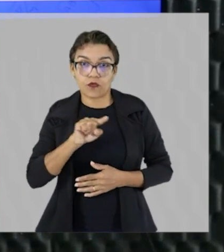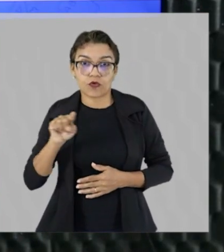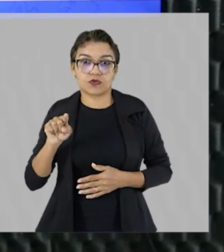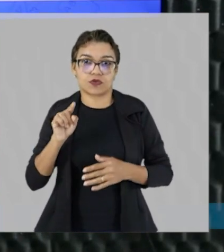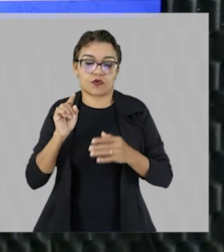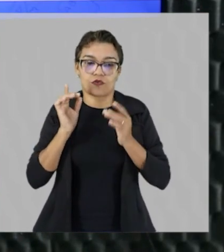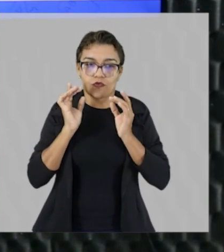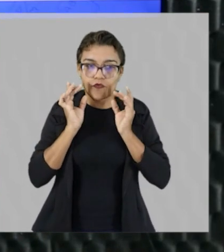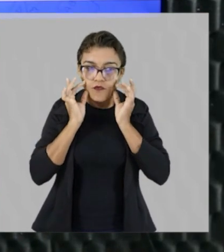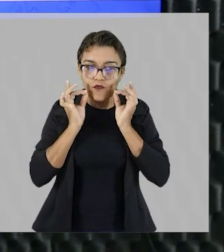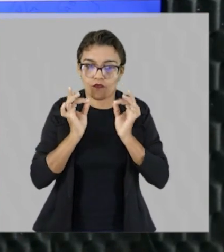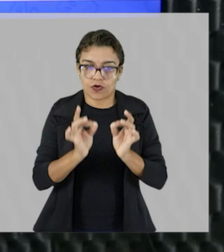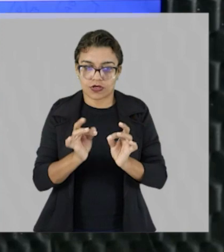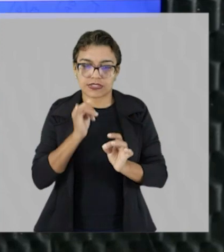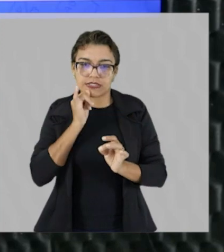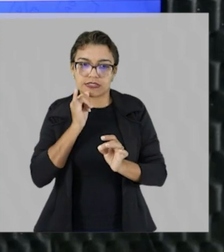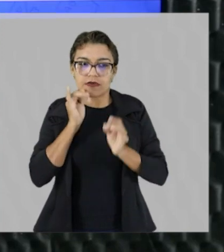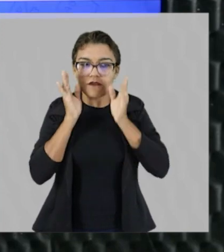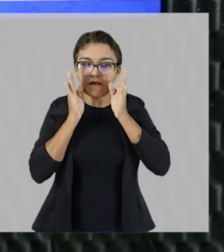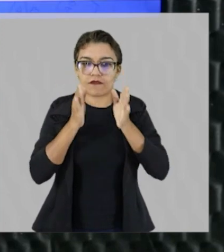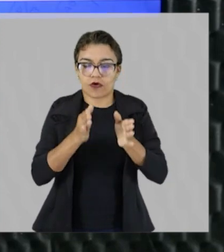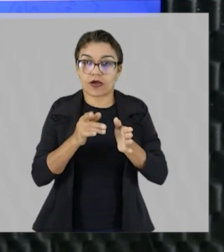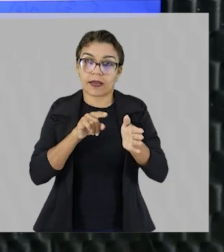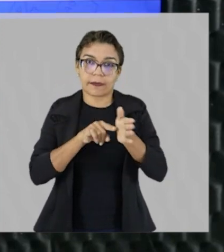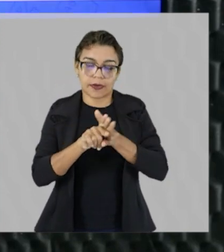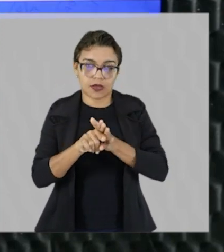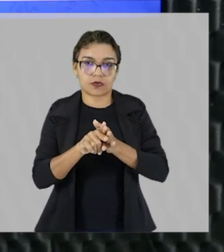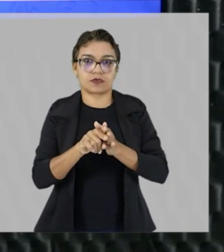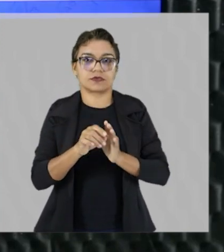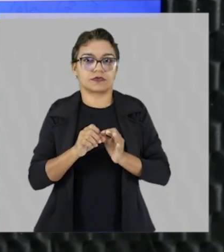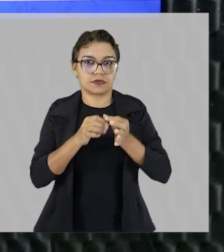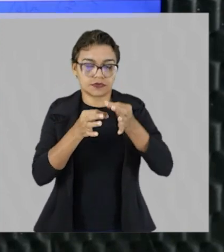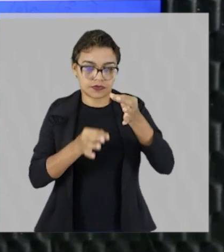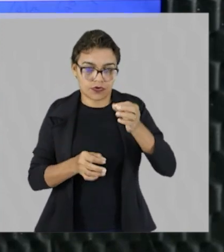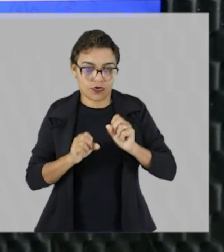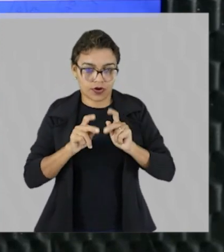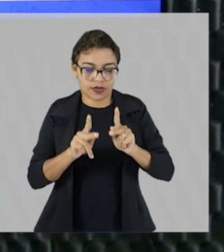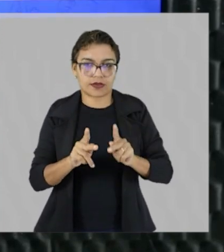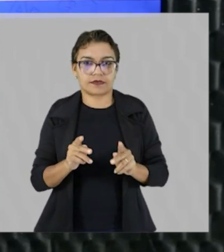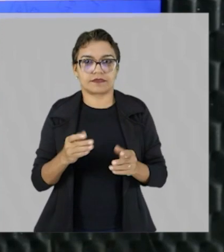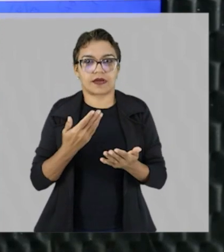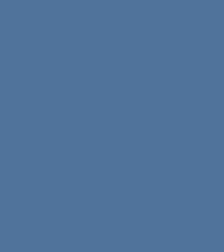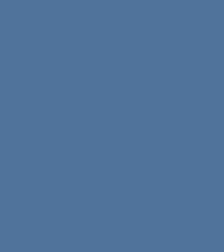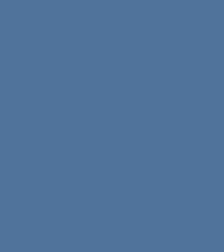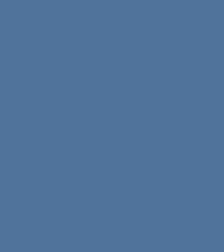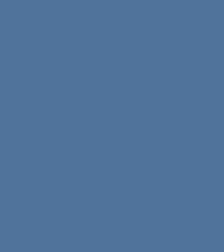na questão, no enunciado, e vão lá no texto. Aí vocês têm sucesso. Por hoje, a gente fica aqui.